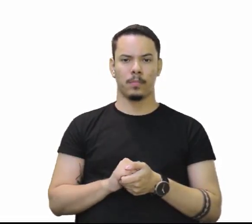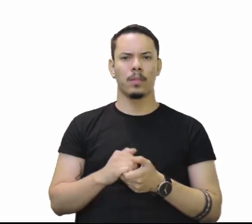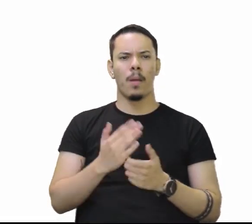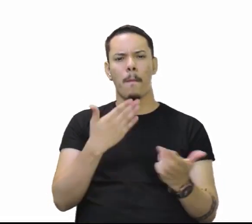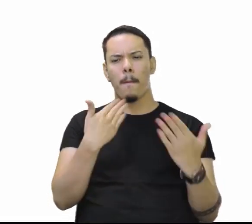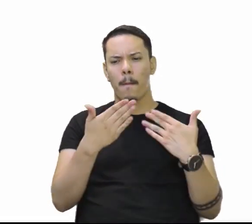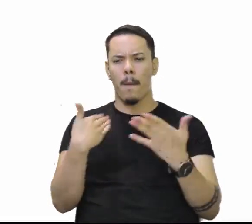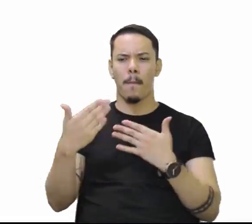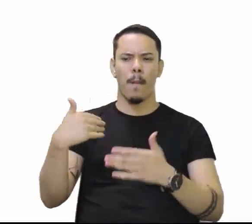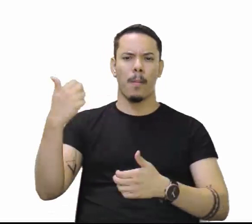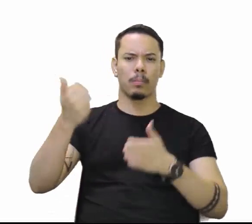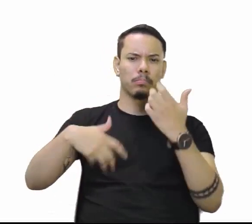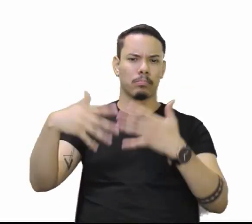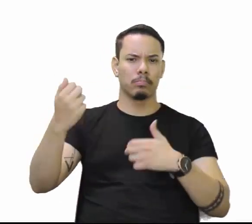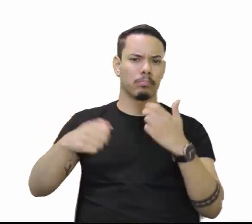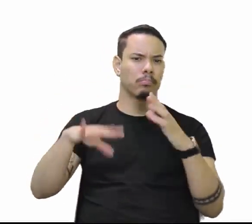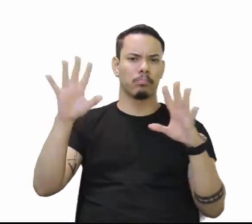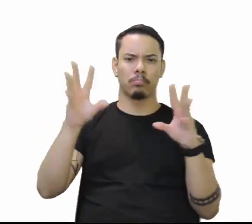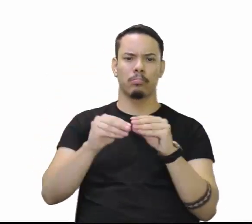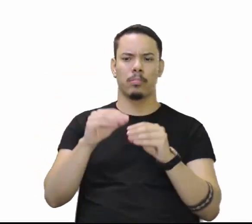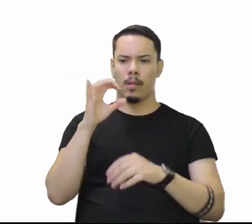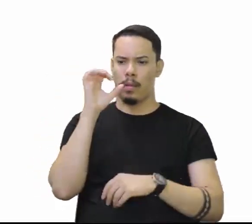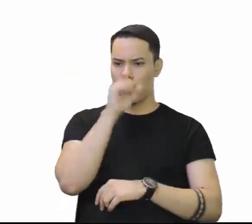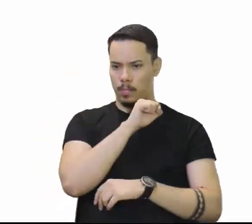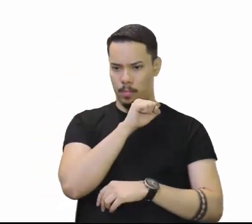debater um pouquinho sobre elas.